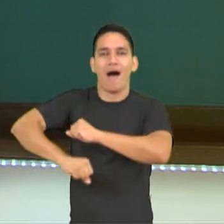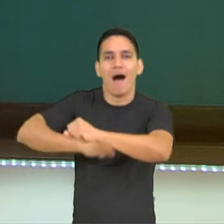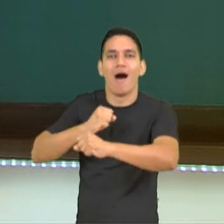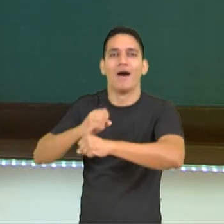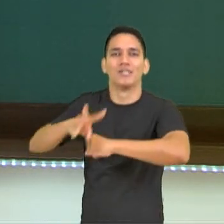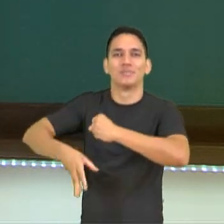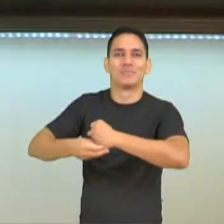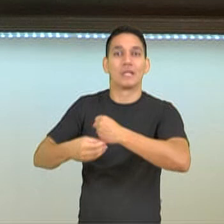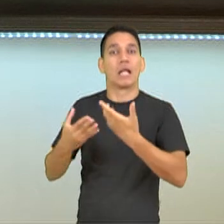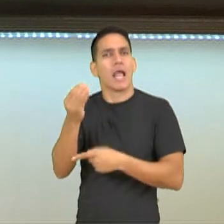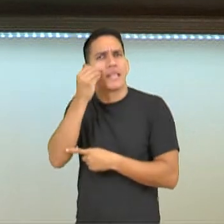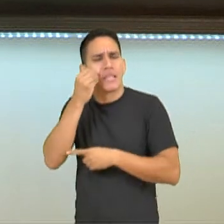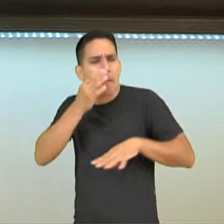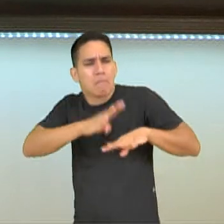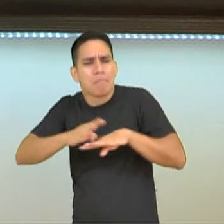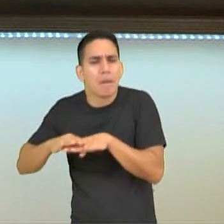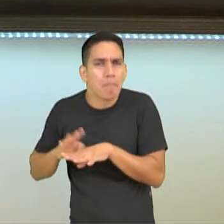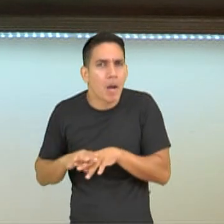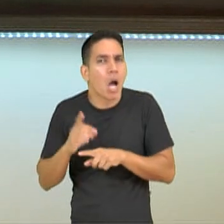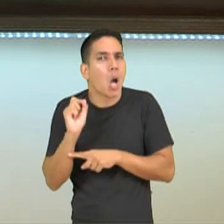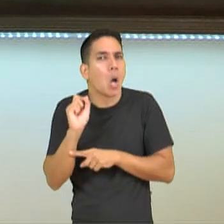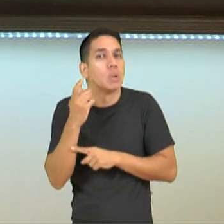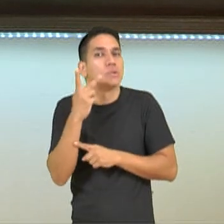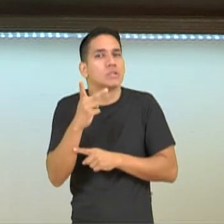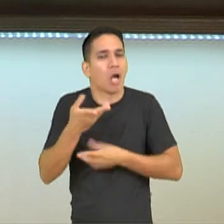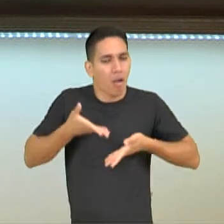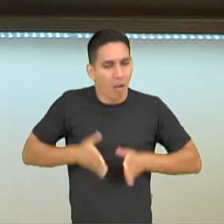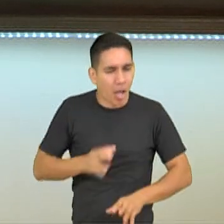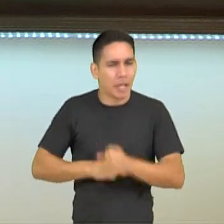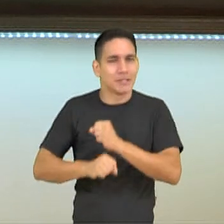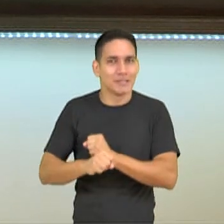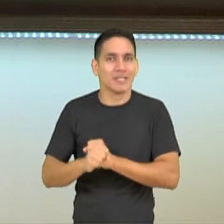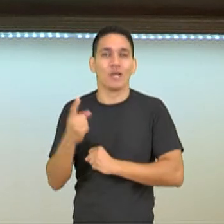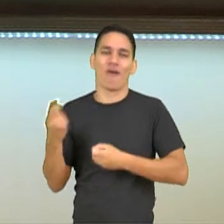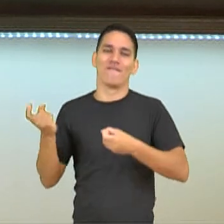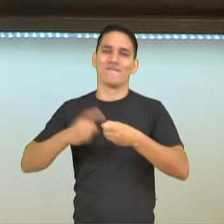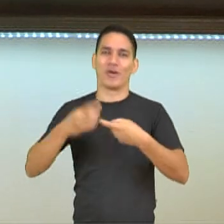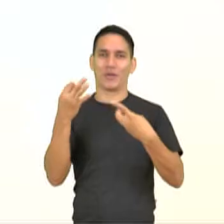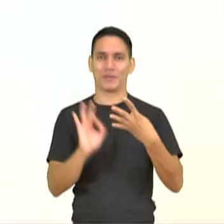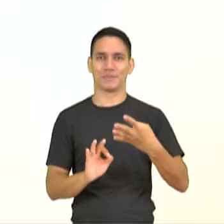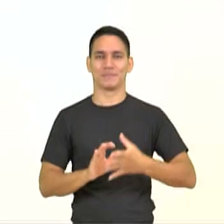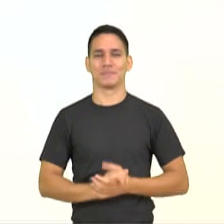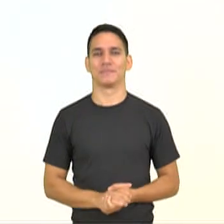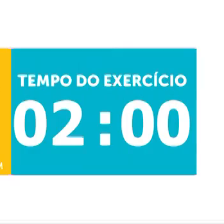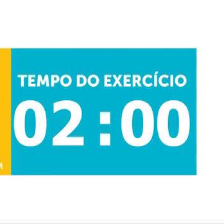tentem calcular aí e ver se o ano que você nasceu é bissexto e nós já voltamos com a correção.